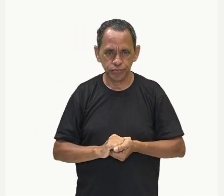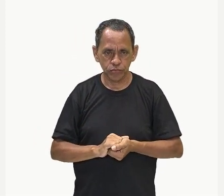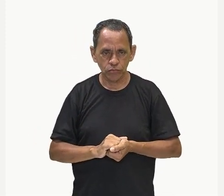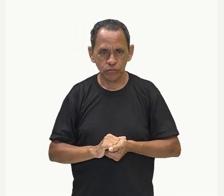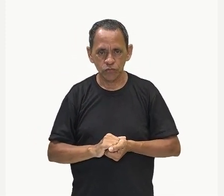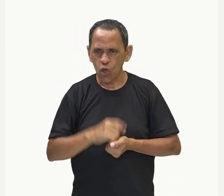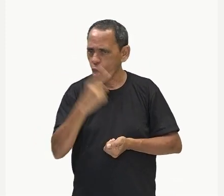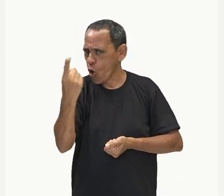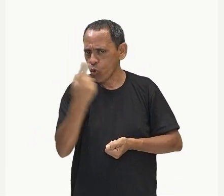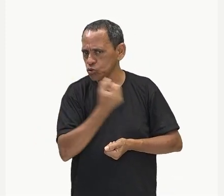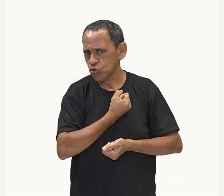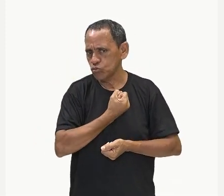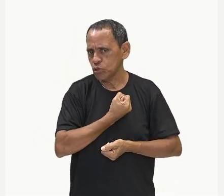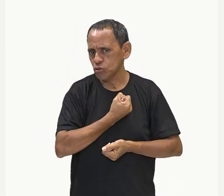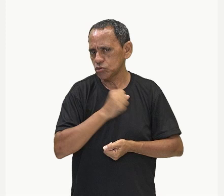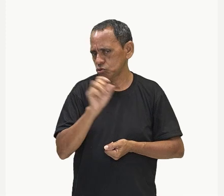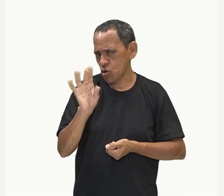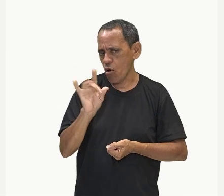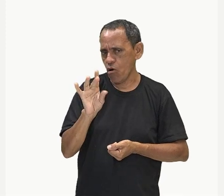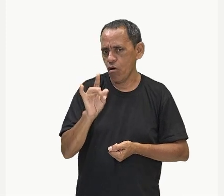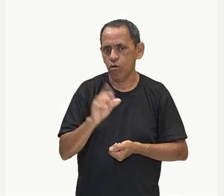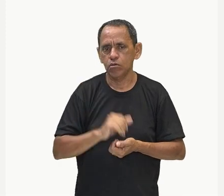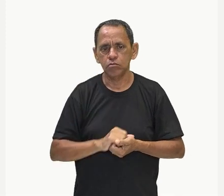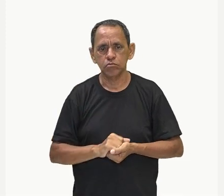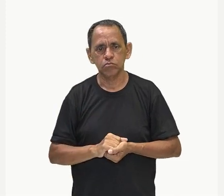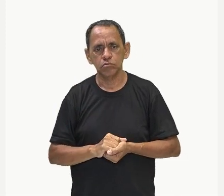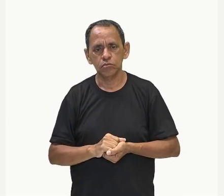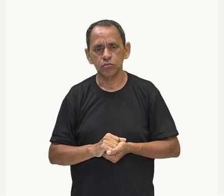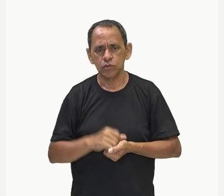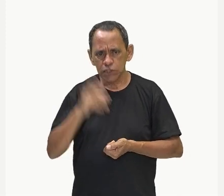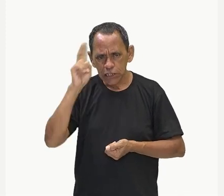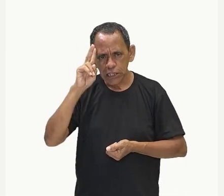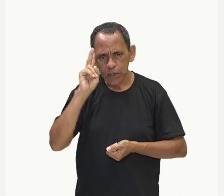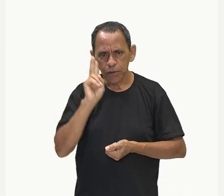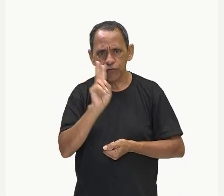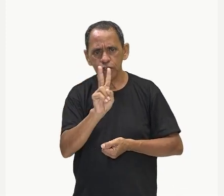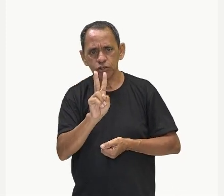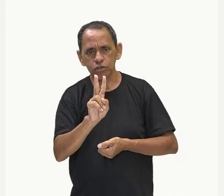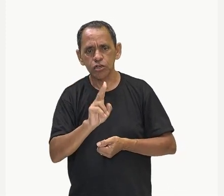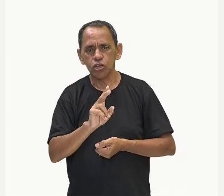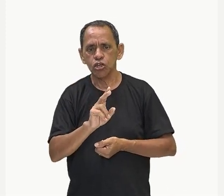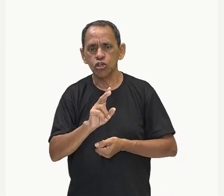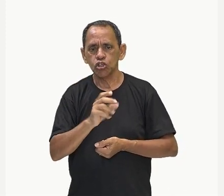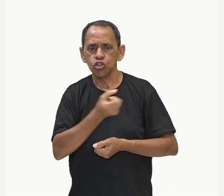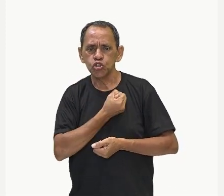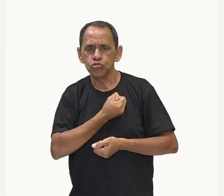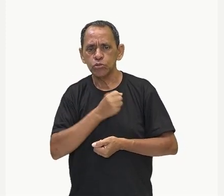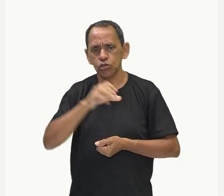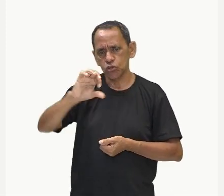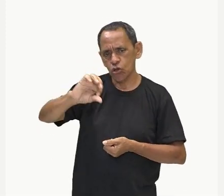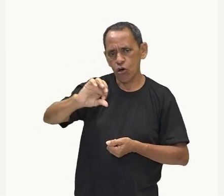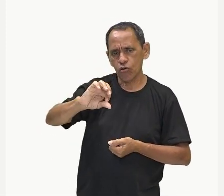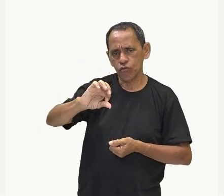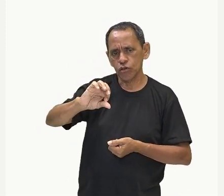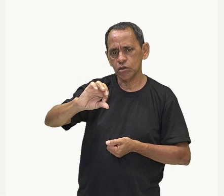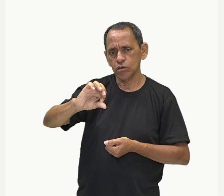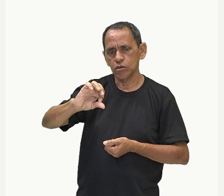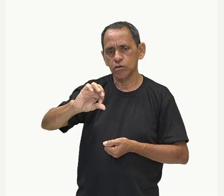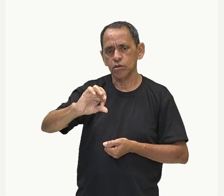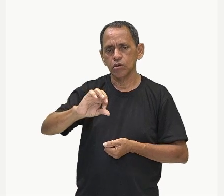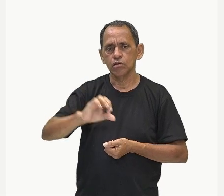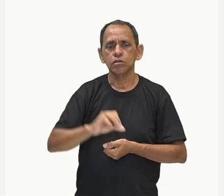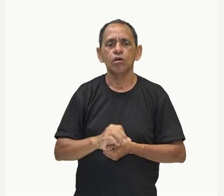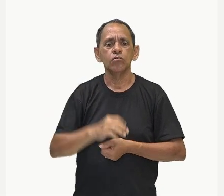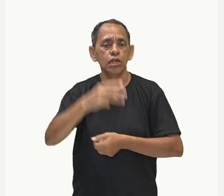389. Esse é o meu numerador. Meu denominador, coloco 1 e vamos ver